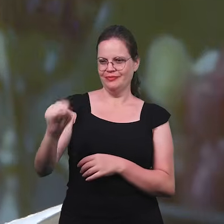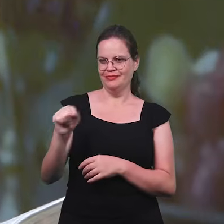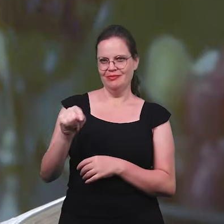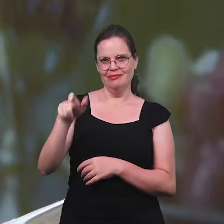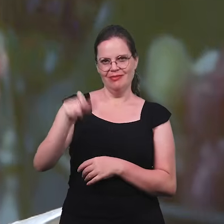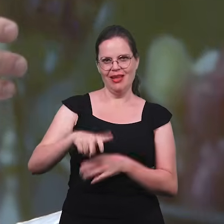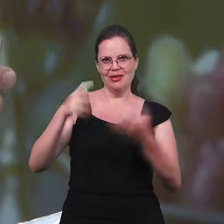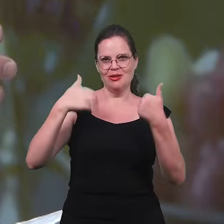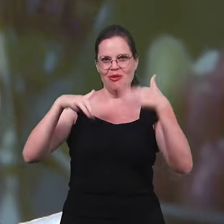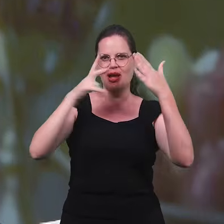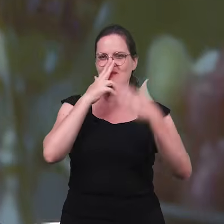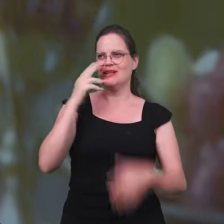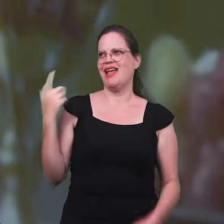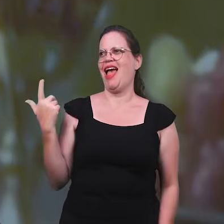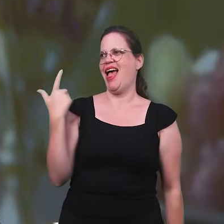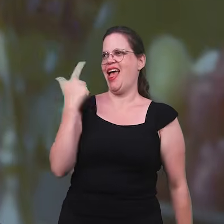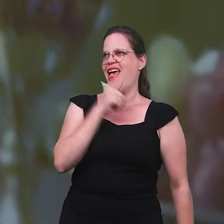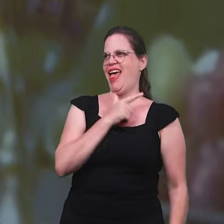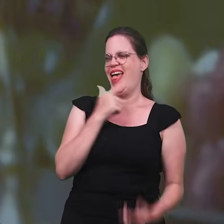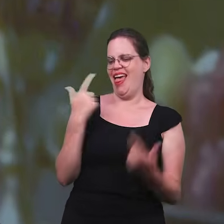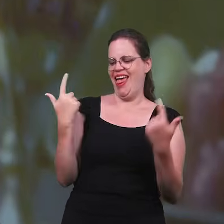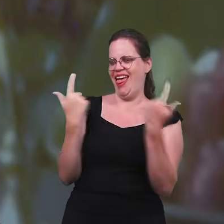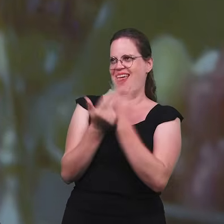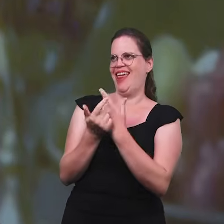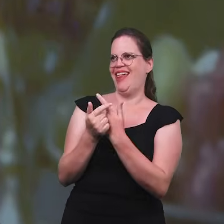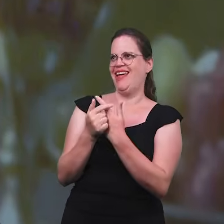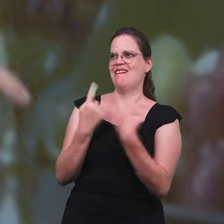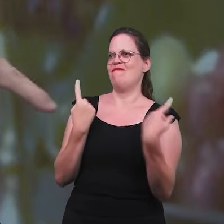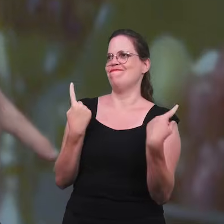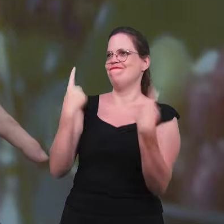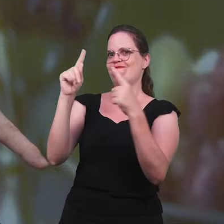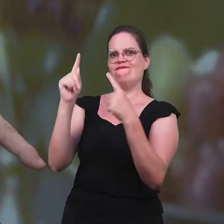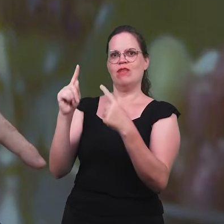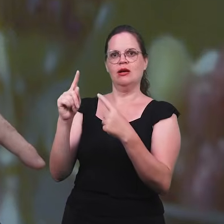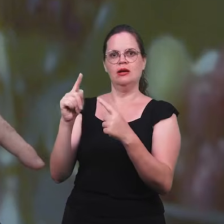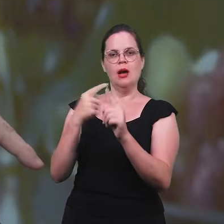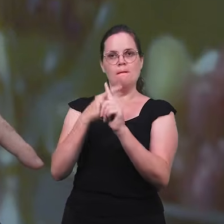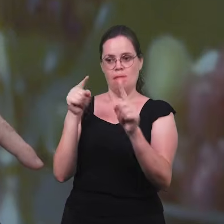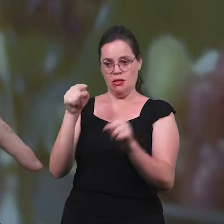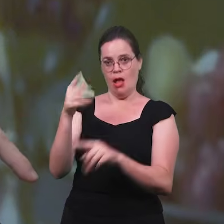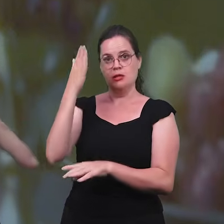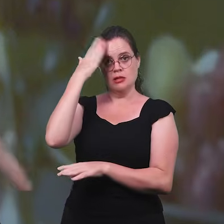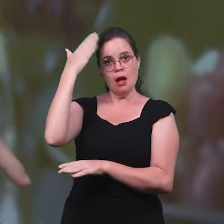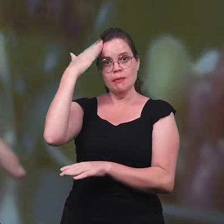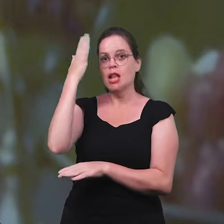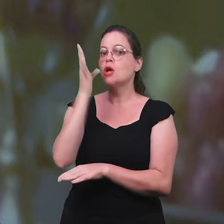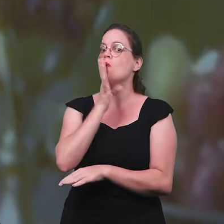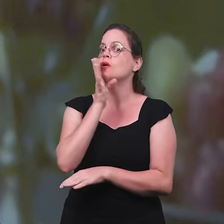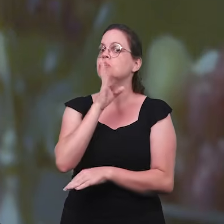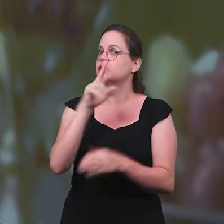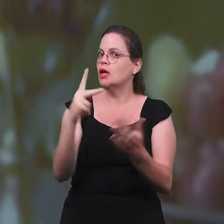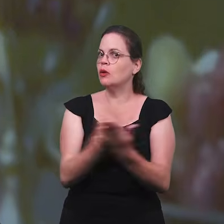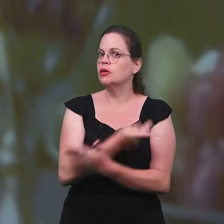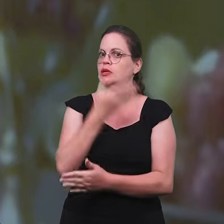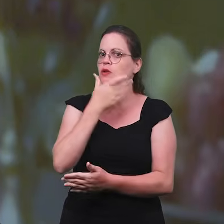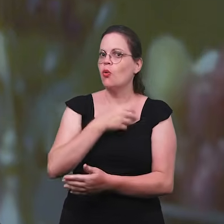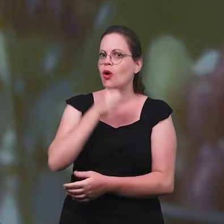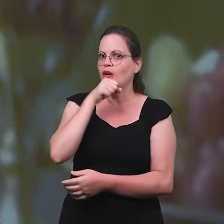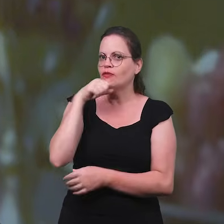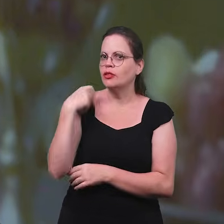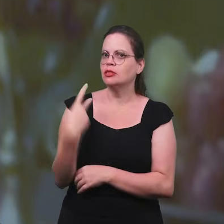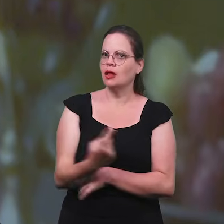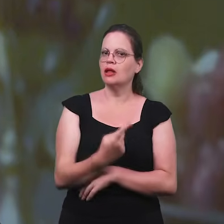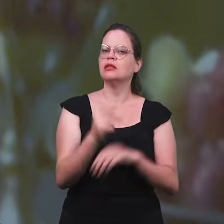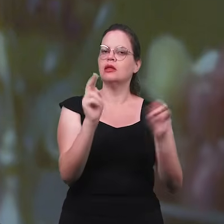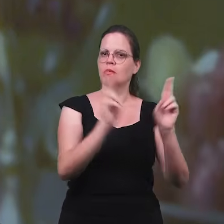desafio, um desafeto a Deus, mesmo conhecendo, né, o que tinha acontecido. Era como